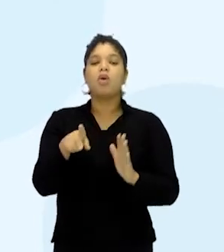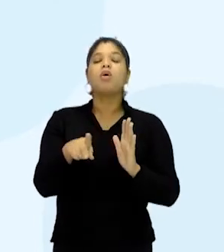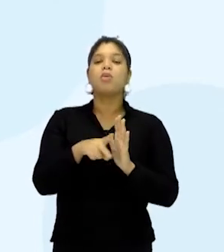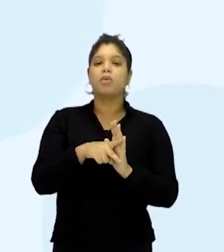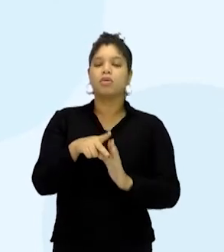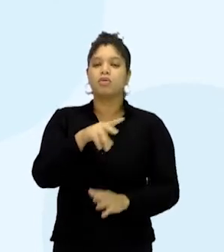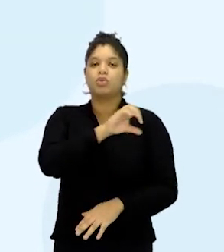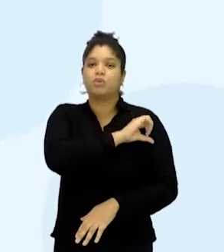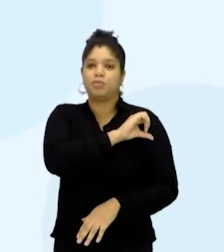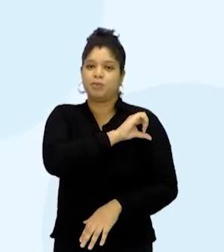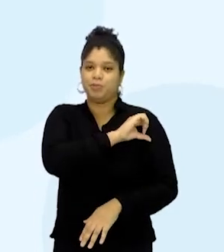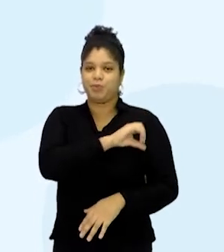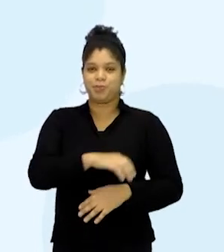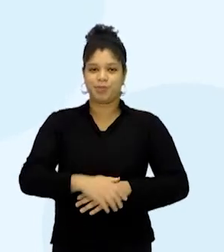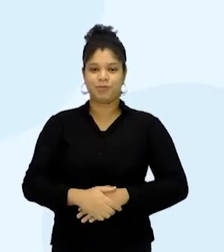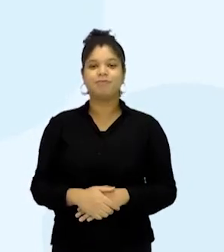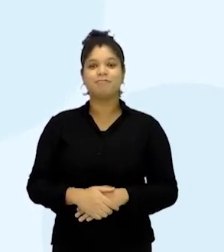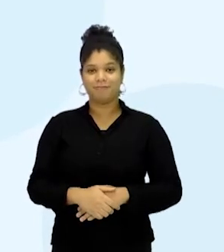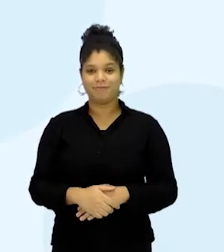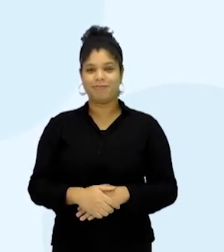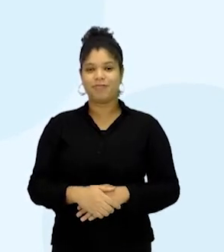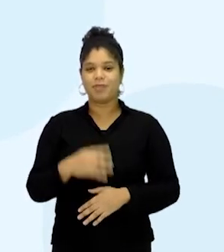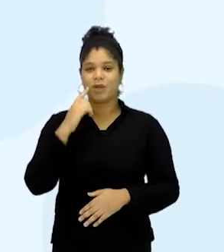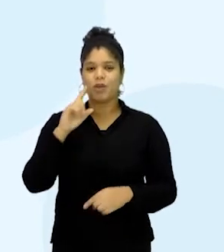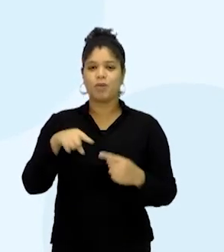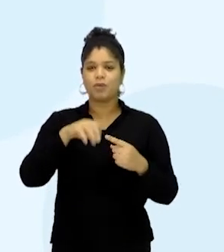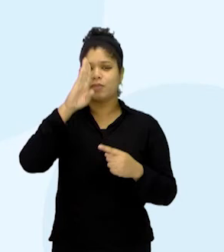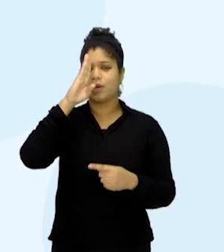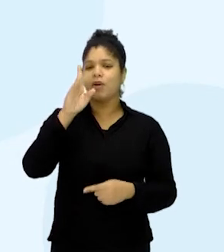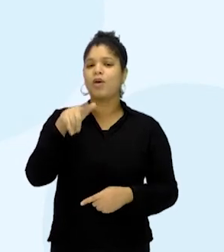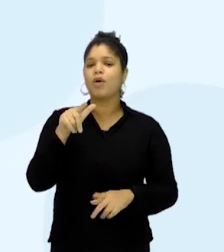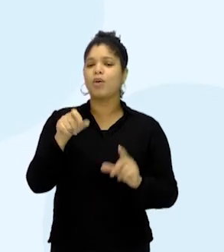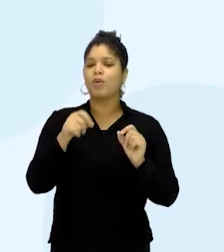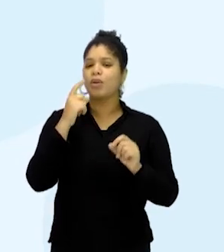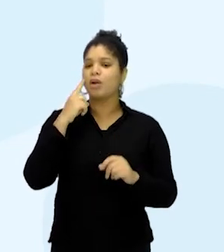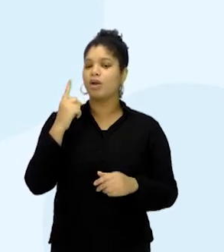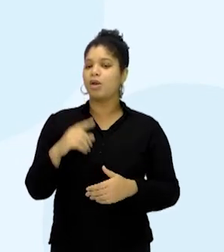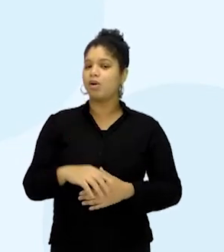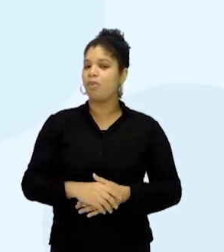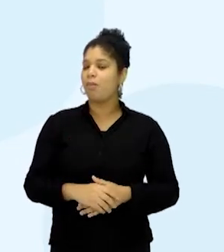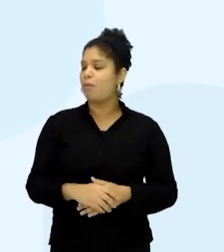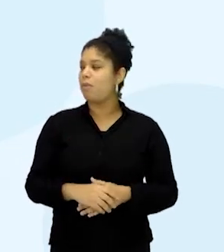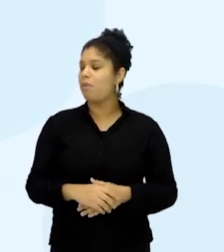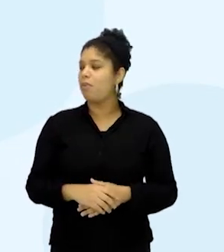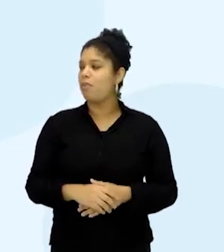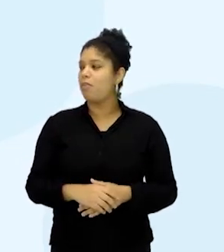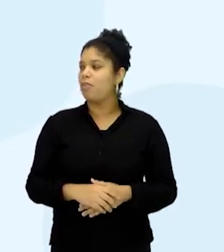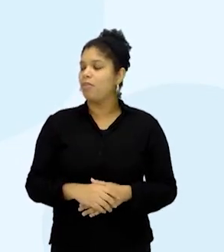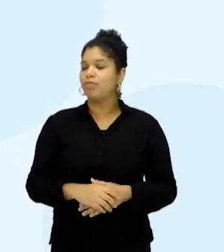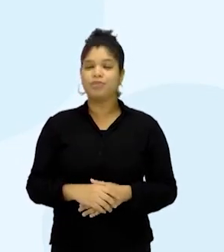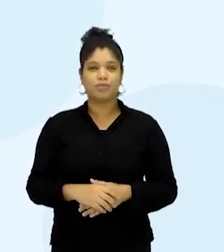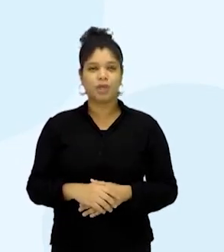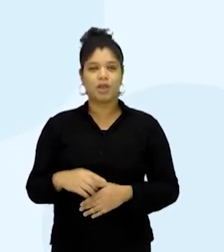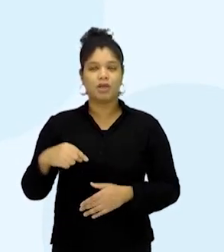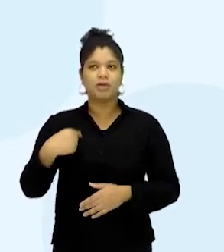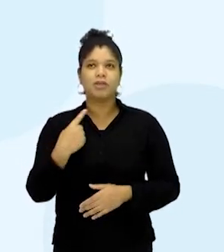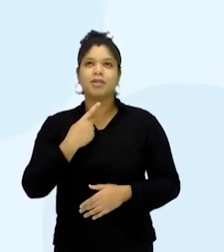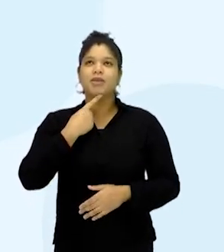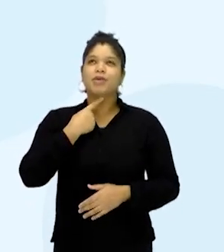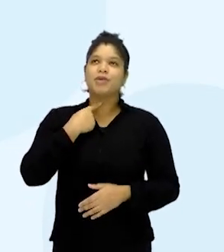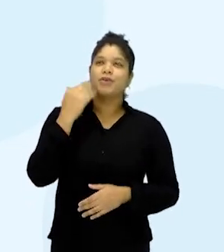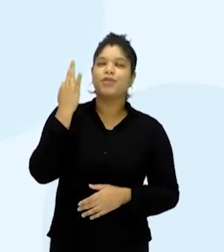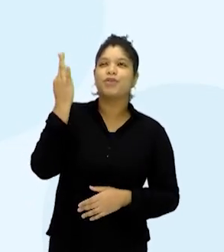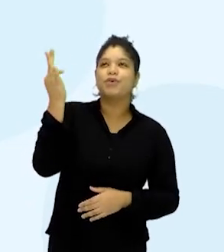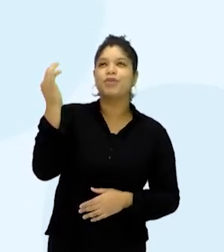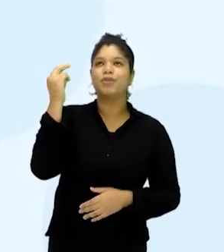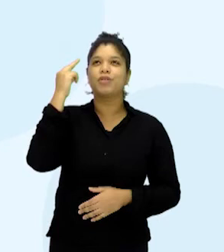4, gente. Perfeito! E o objetivo de hoje é estabelecer um processo de retomada do nosso sonho para estabelecimento da